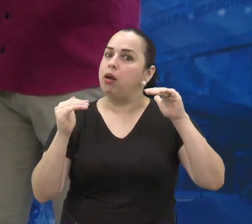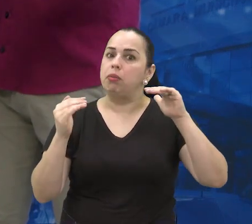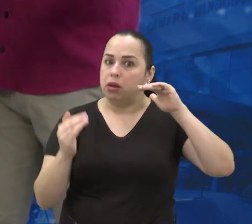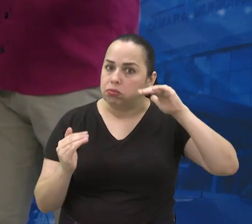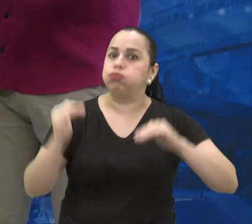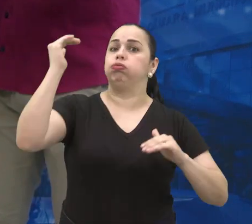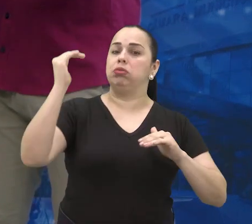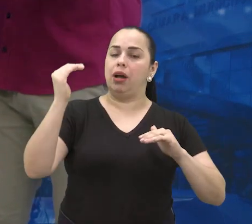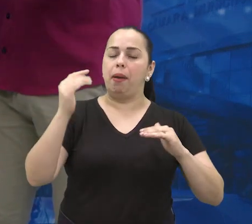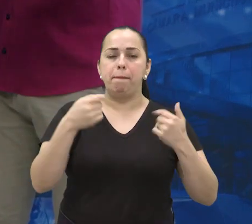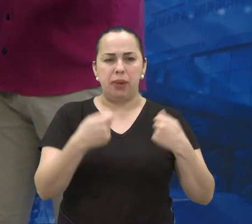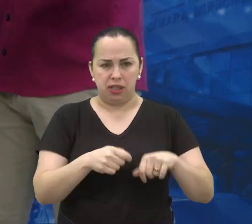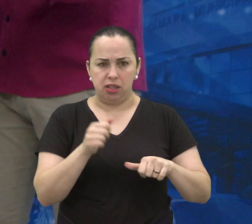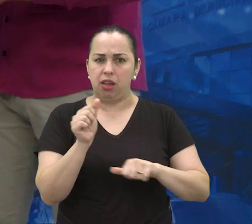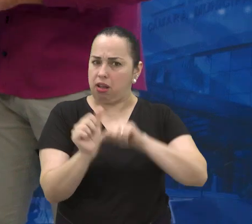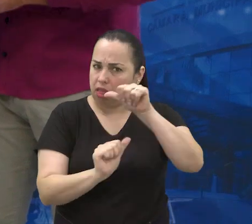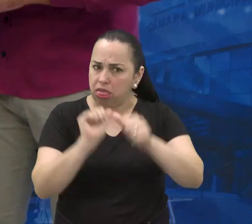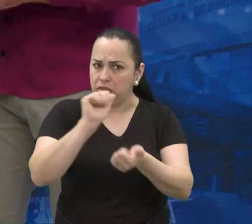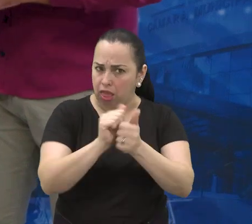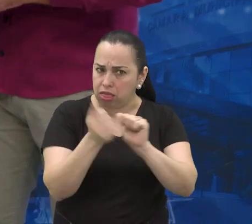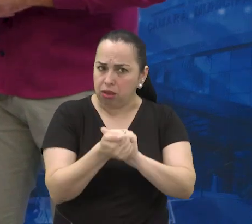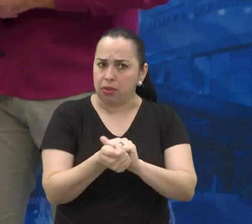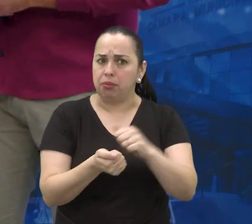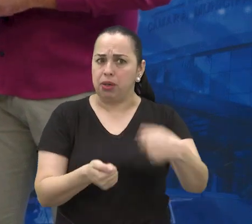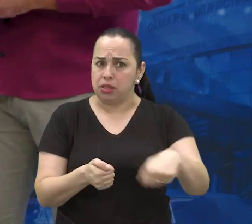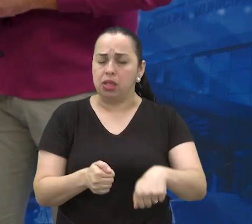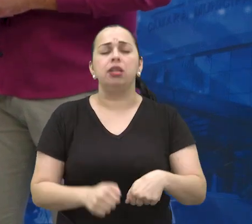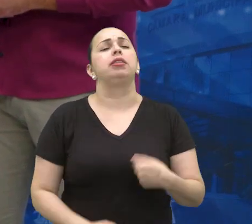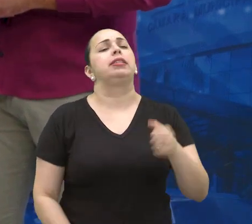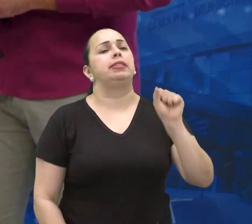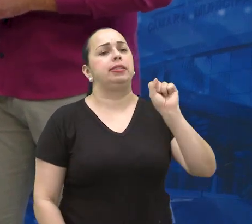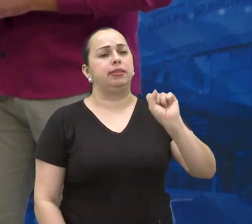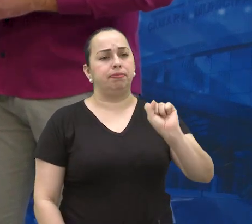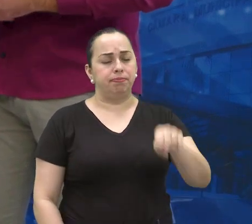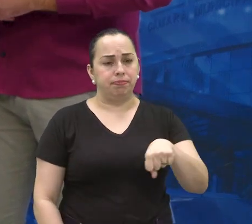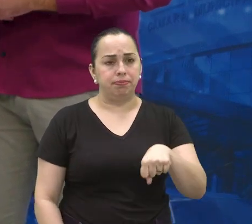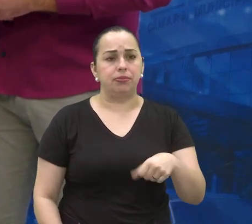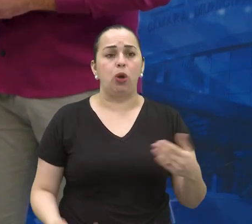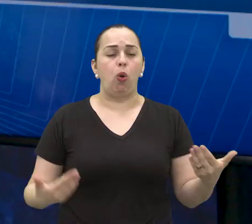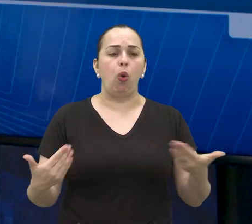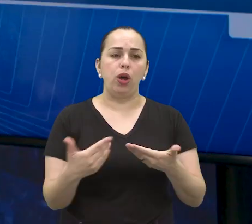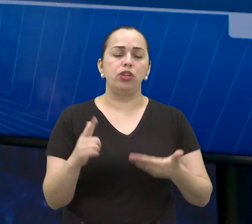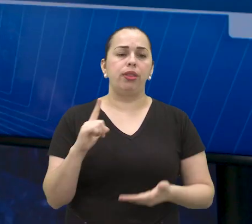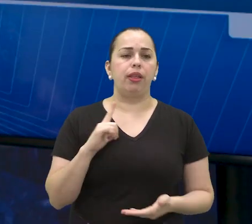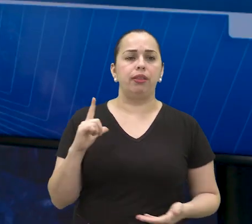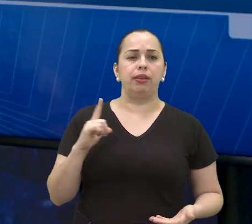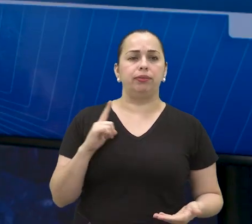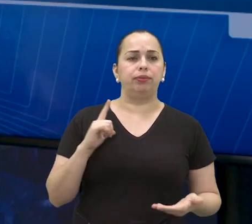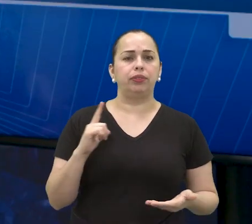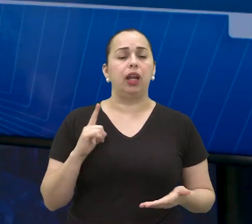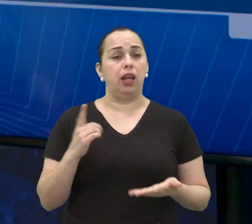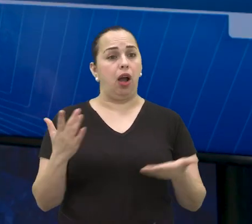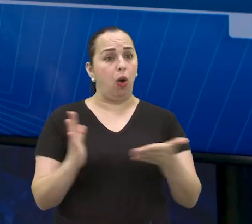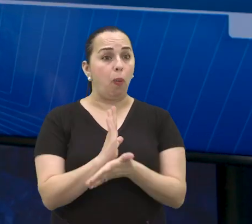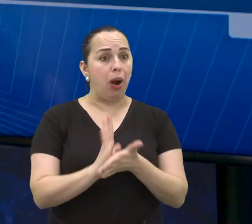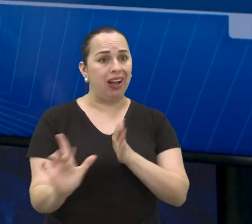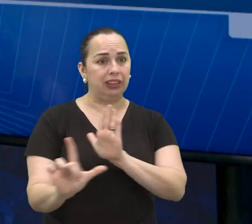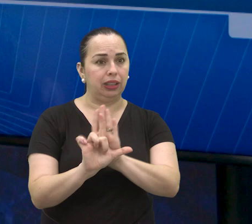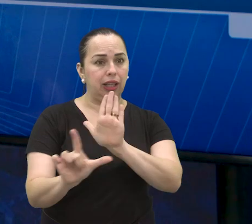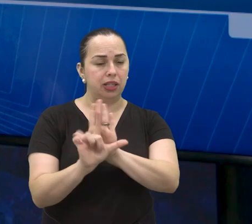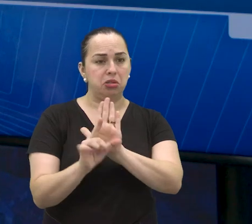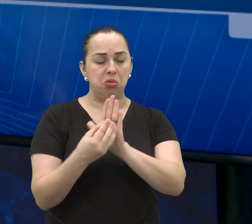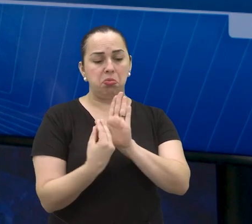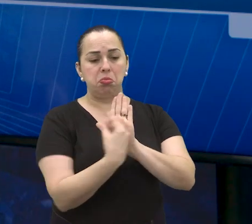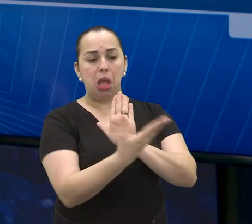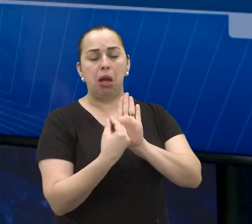também é uma coisa que precisa ser revista? Com certeza, precisa ser revista. Hoje nós temos já algumas leis que